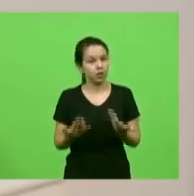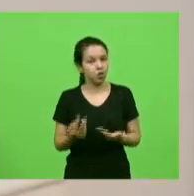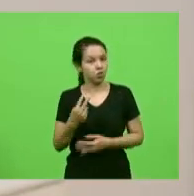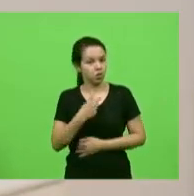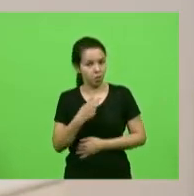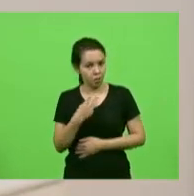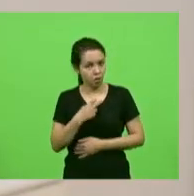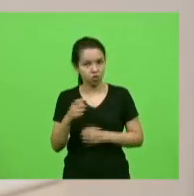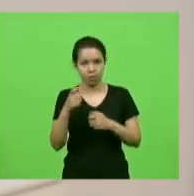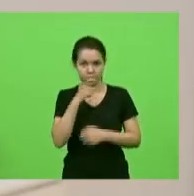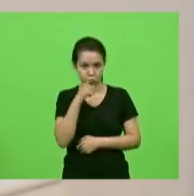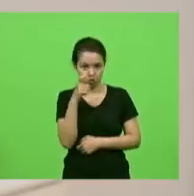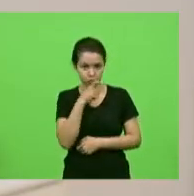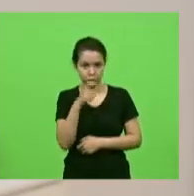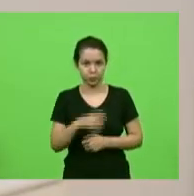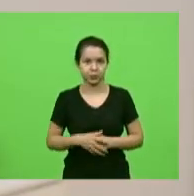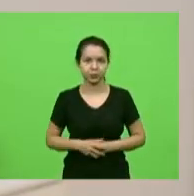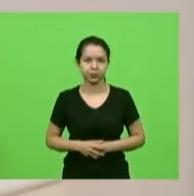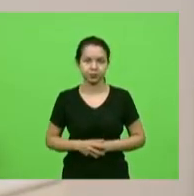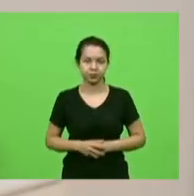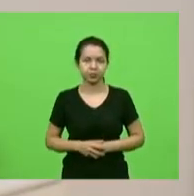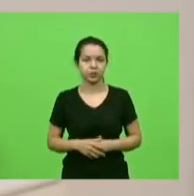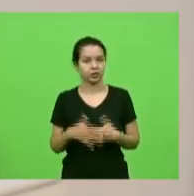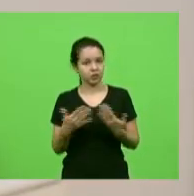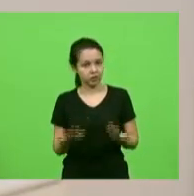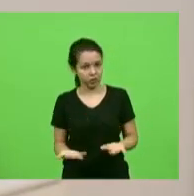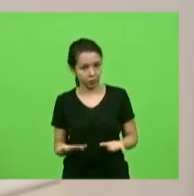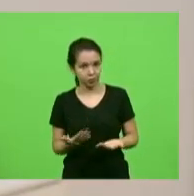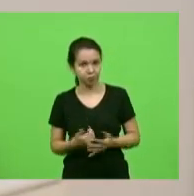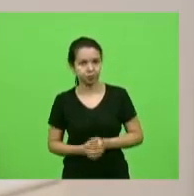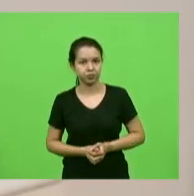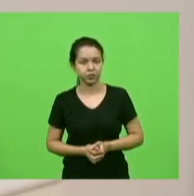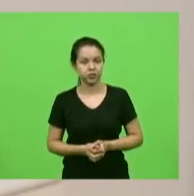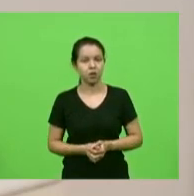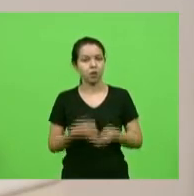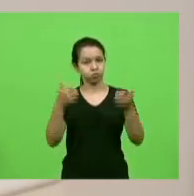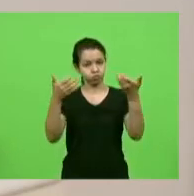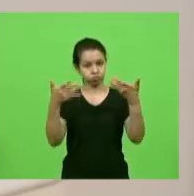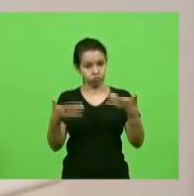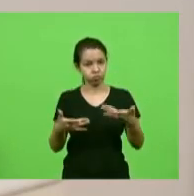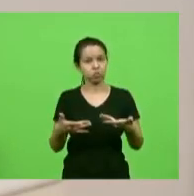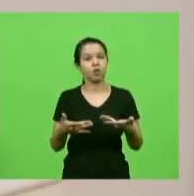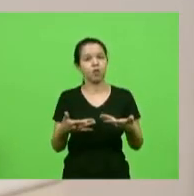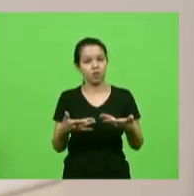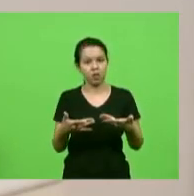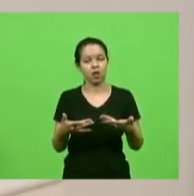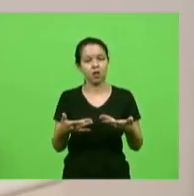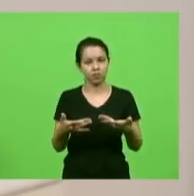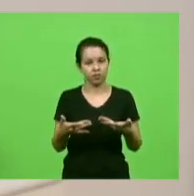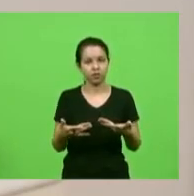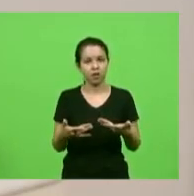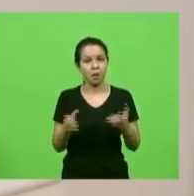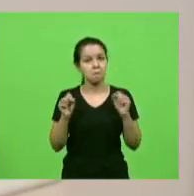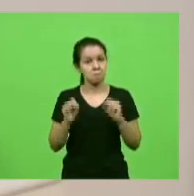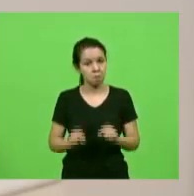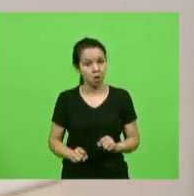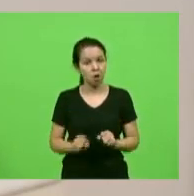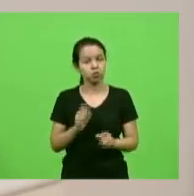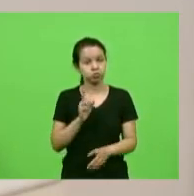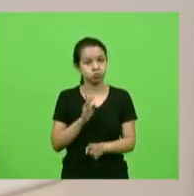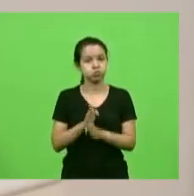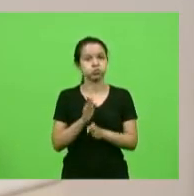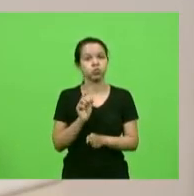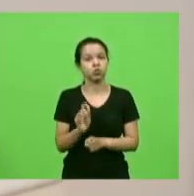mentido. Desta feita, diante dos elementos até então amealhados aos autos, é possível aferir a existência de indícios de que